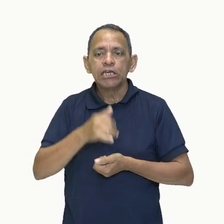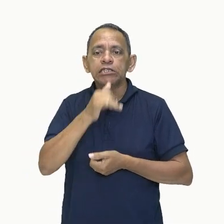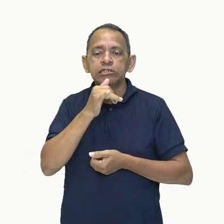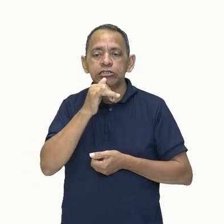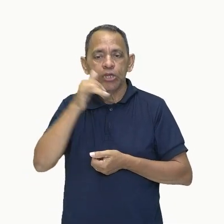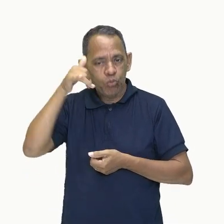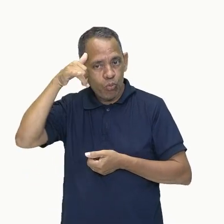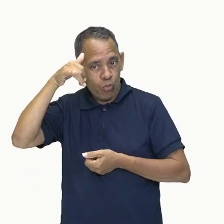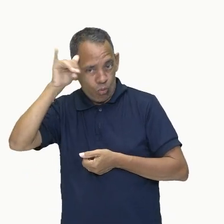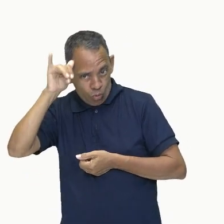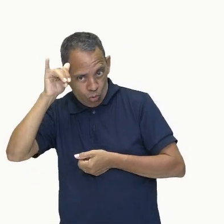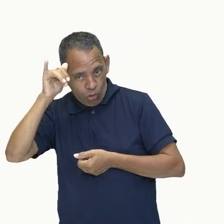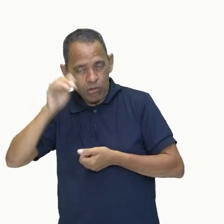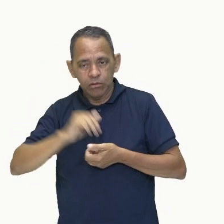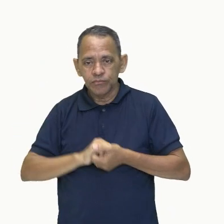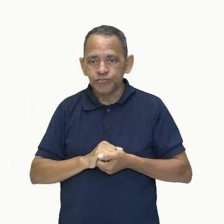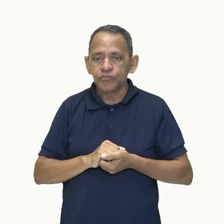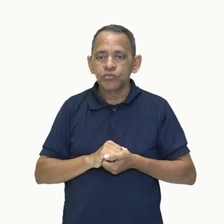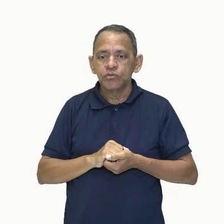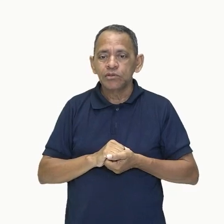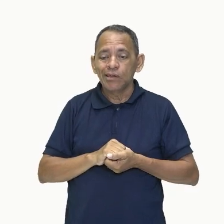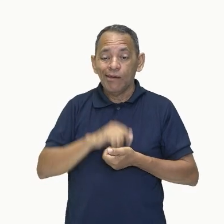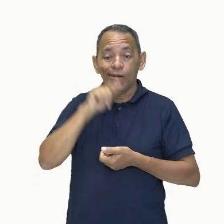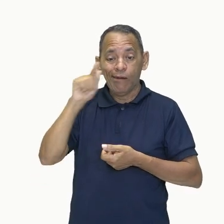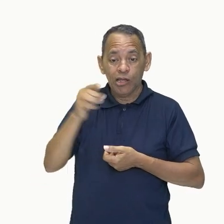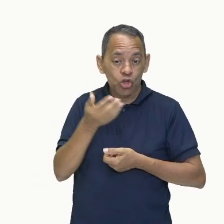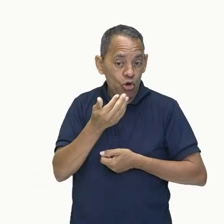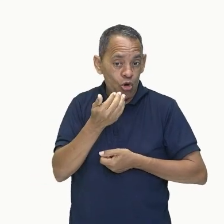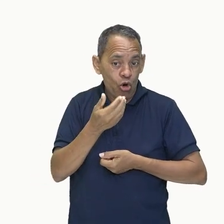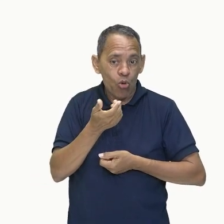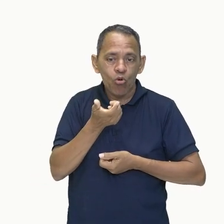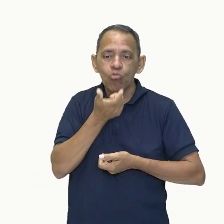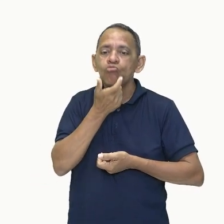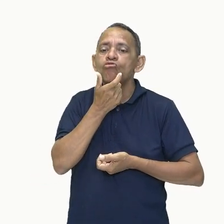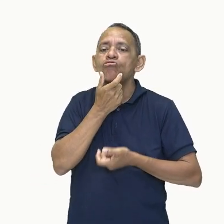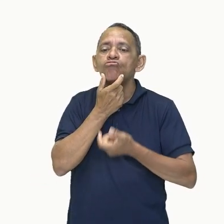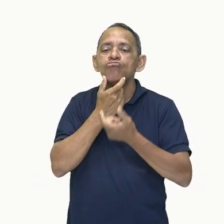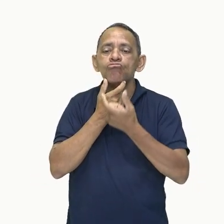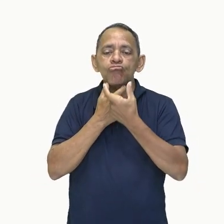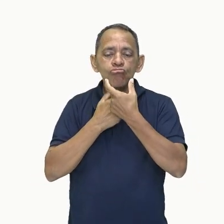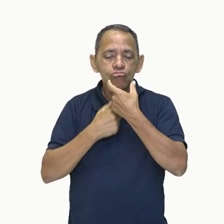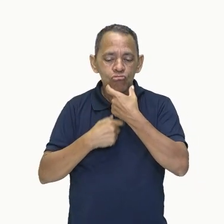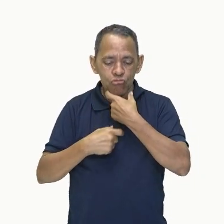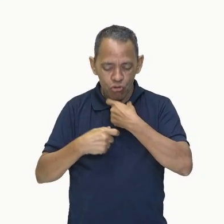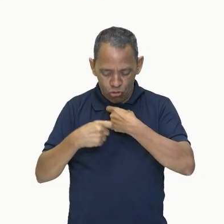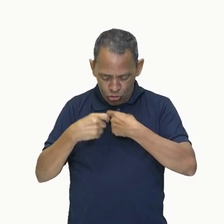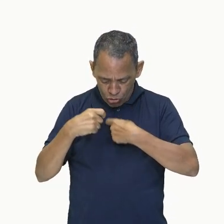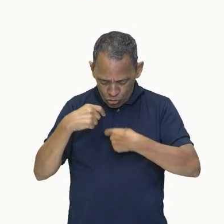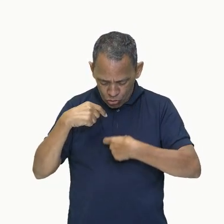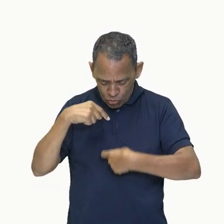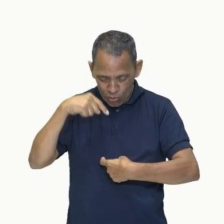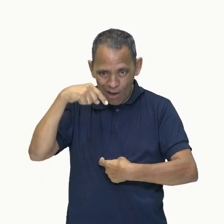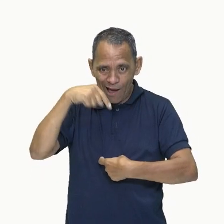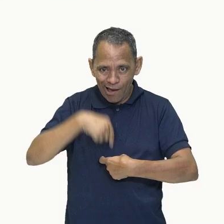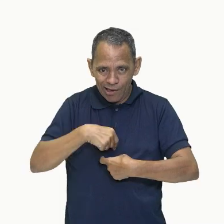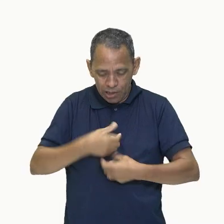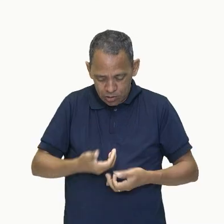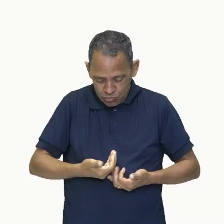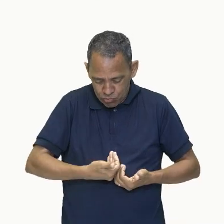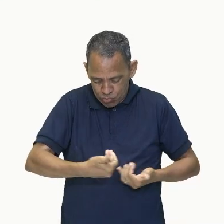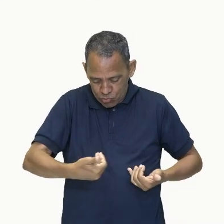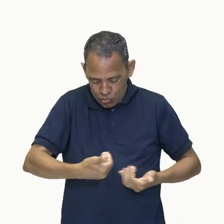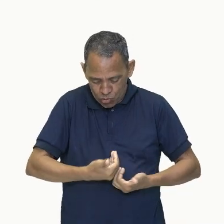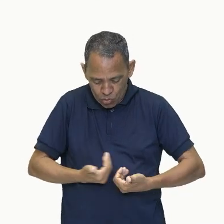Eles comem e aí o alimento vai lá para o estômago, só que este